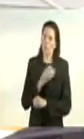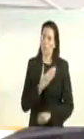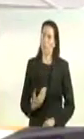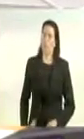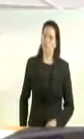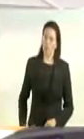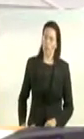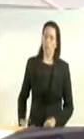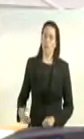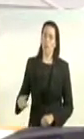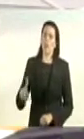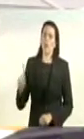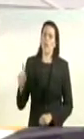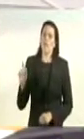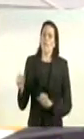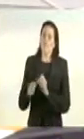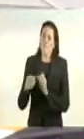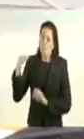aconteceu hoje?